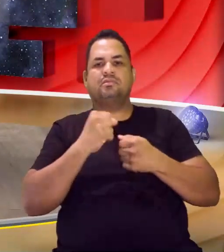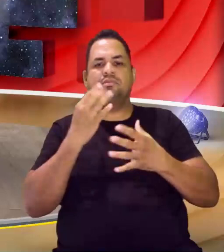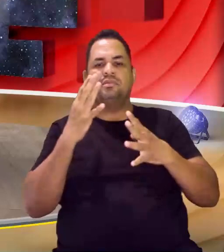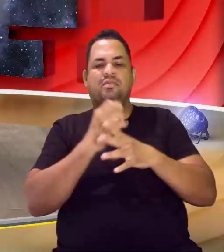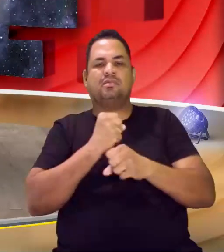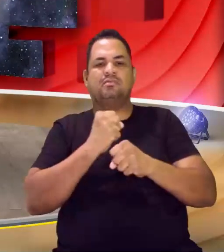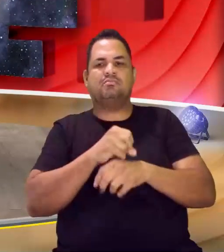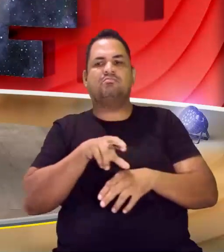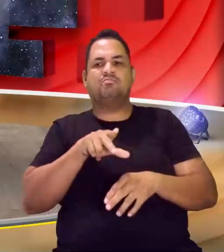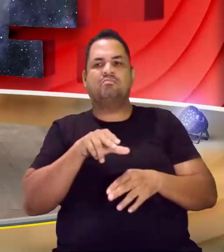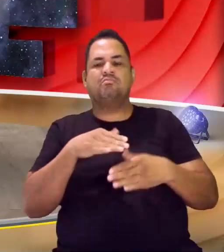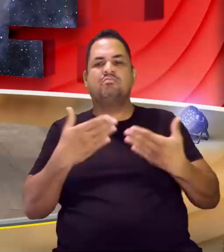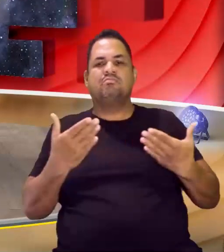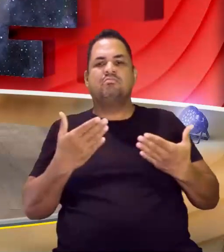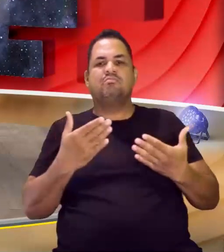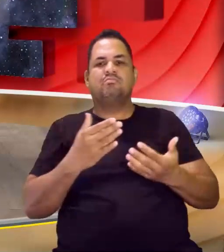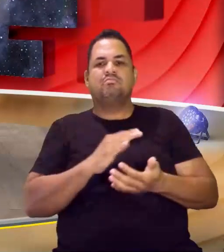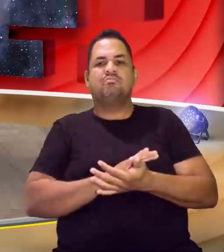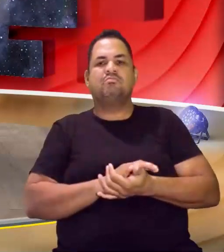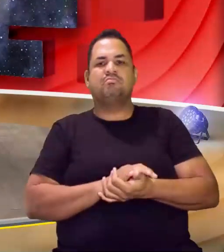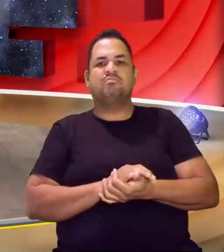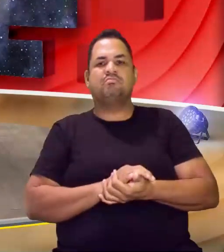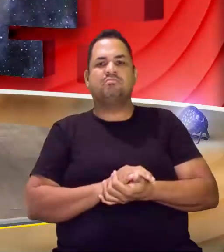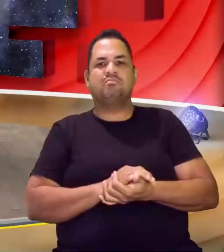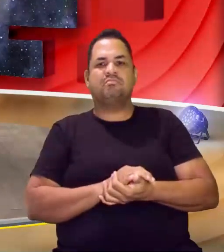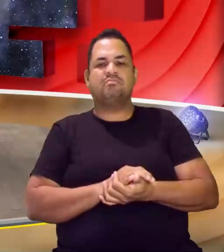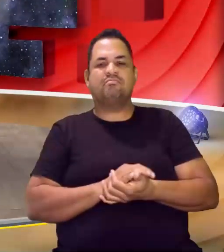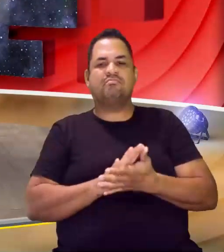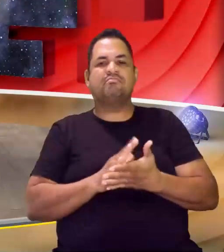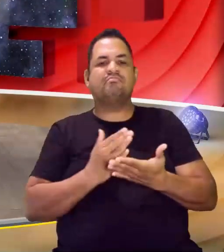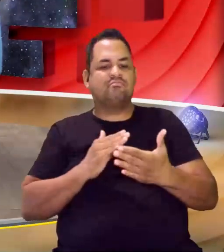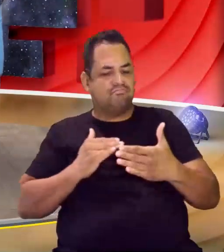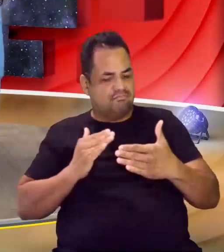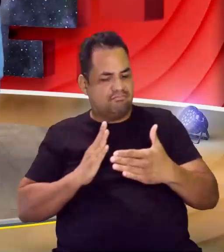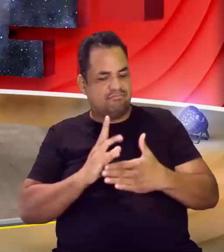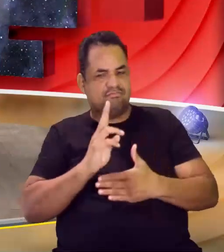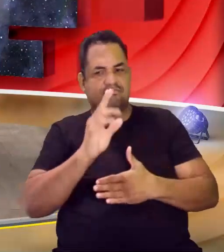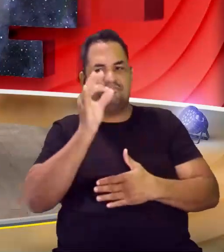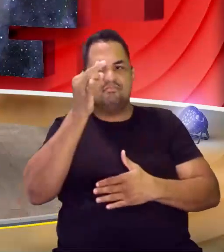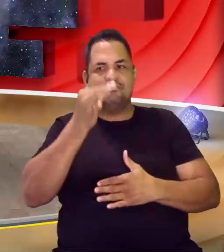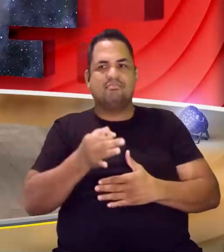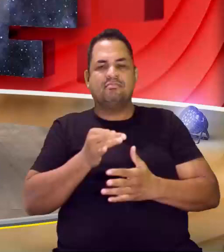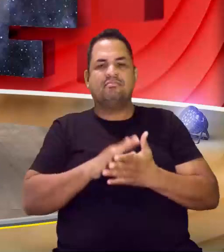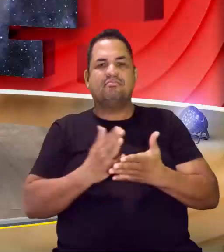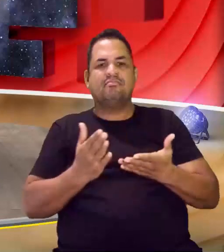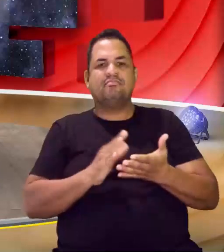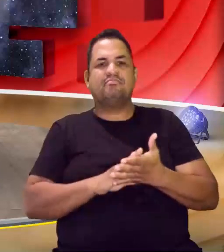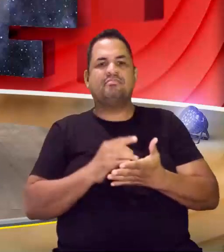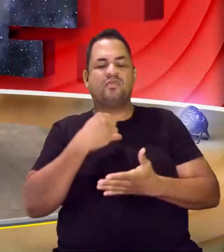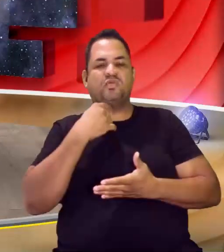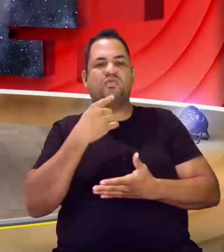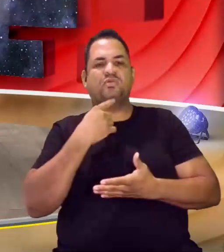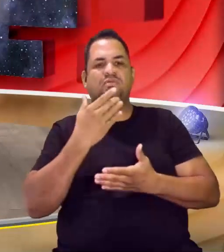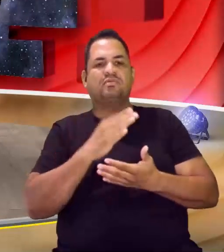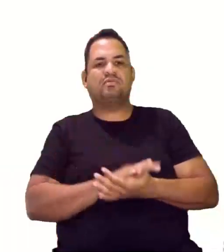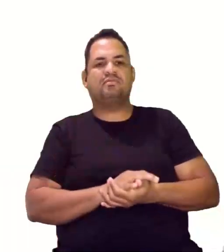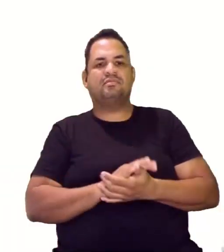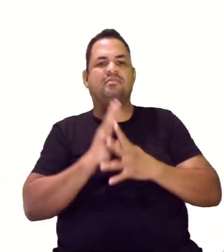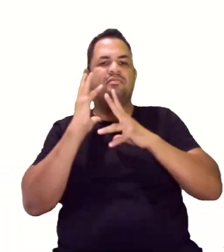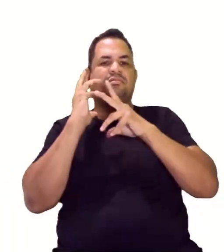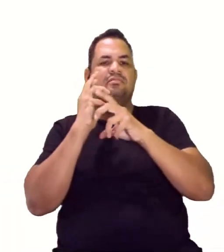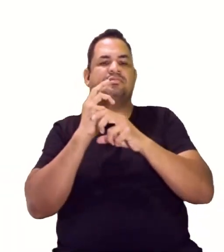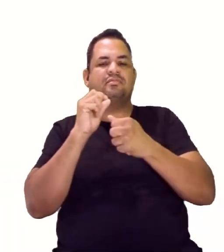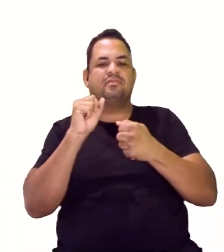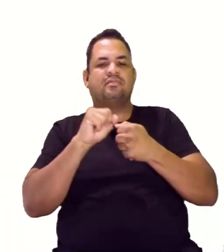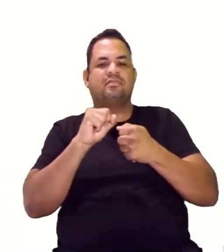iguais. Verdade. Então, tipo assim, a gente está no caminho, né? Estamos no rumo certo. Vamos lá, então, tirar as dúvidas e